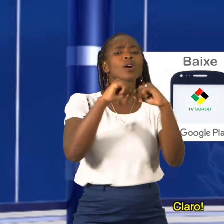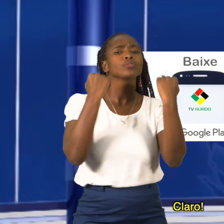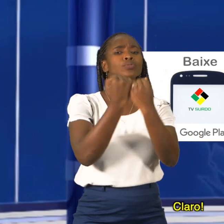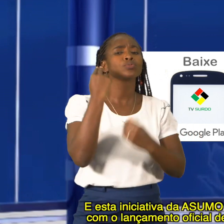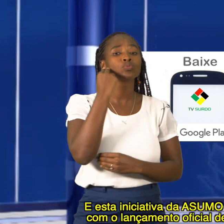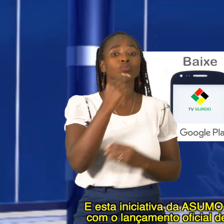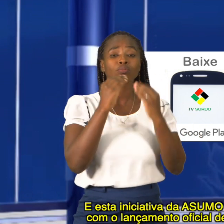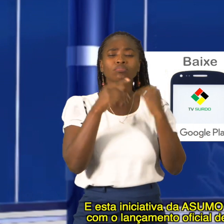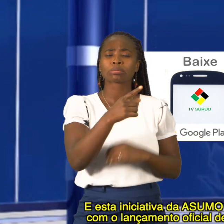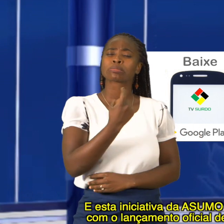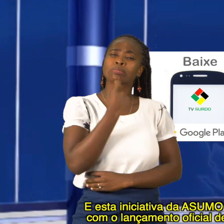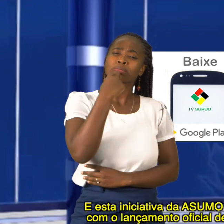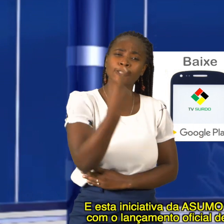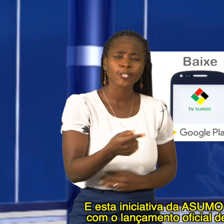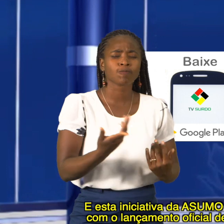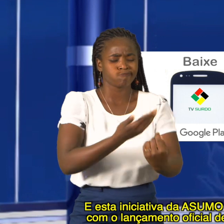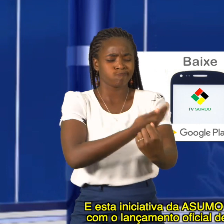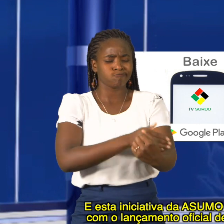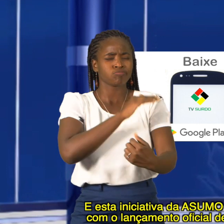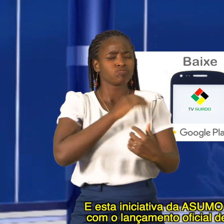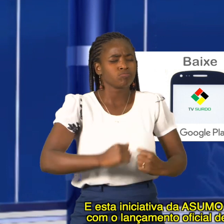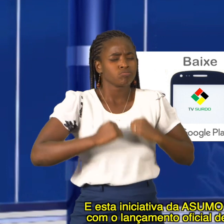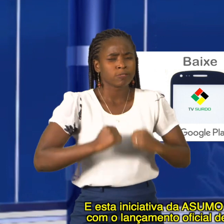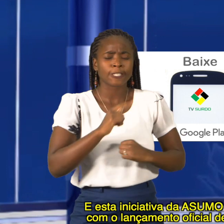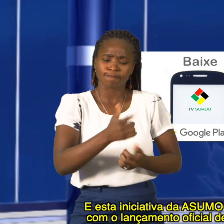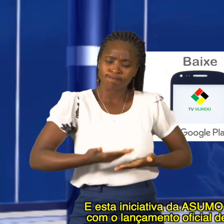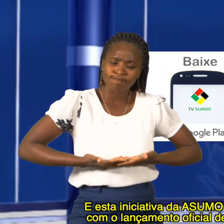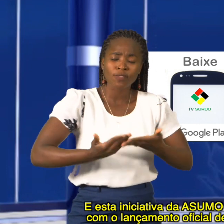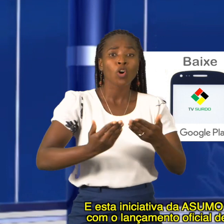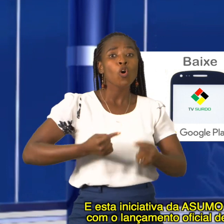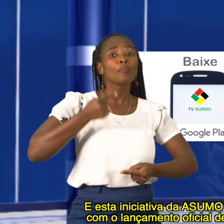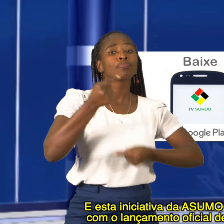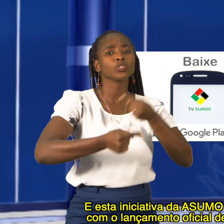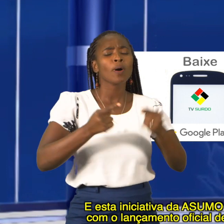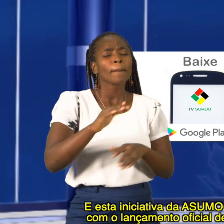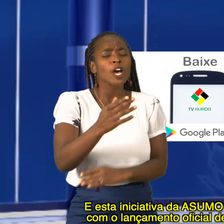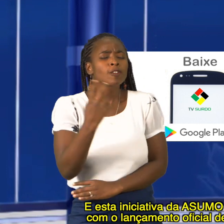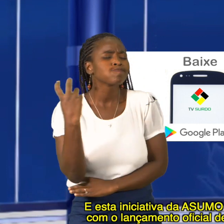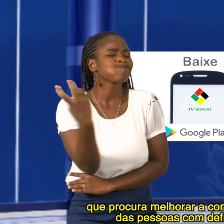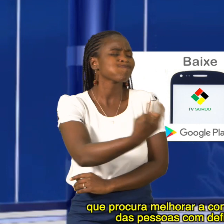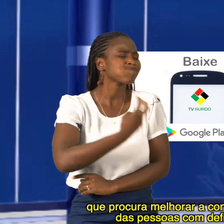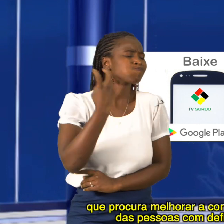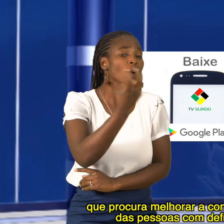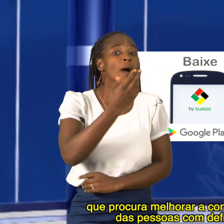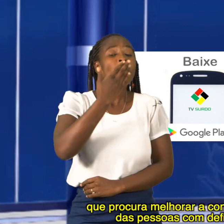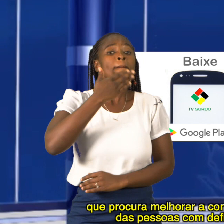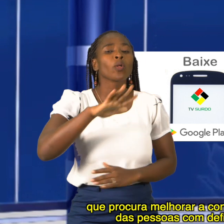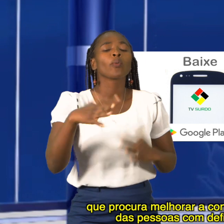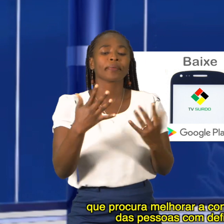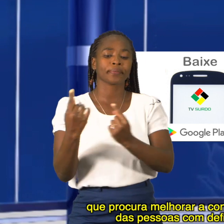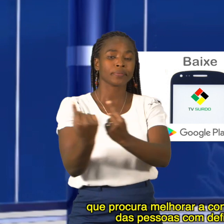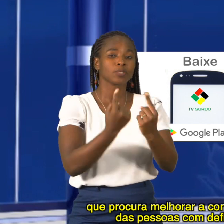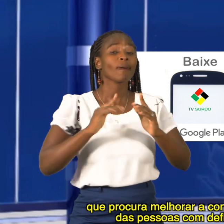Claro! E esta iniciativa da Zoom ganha forças com o lançamento oficial de um projeto que